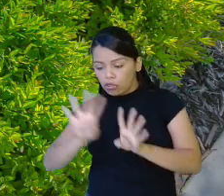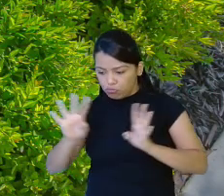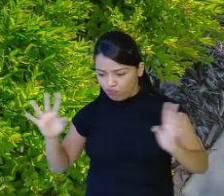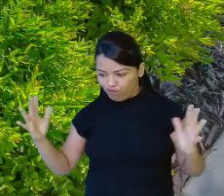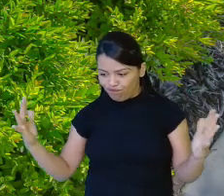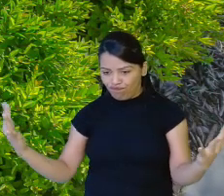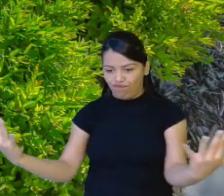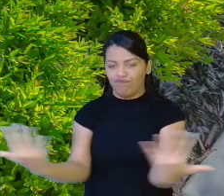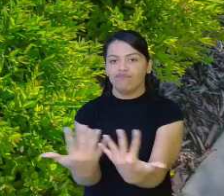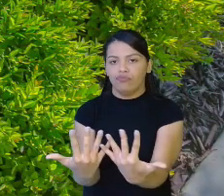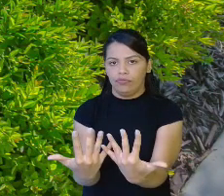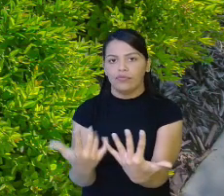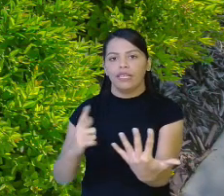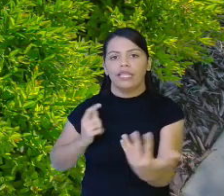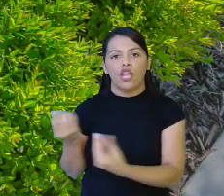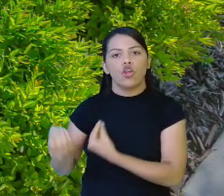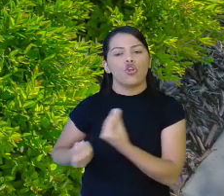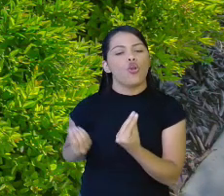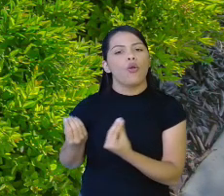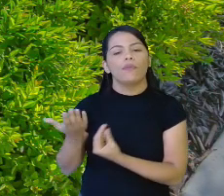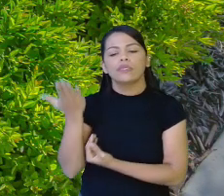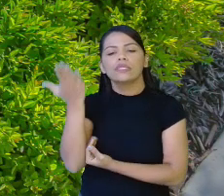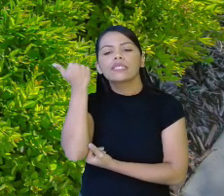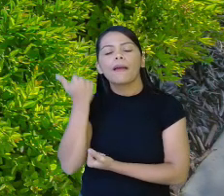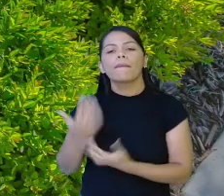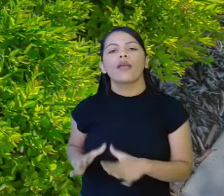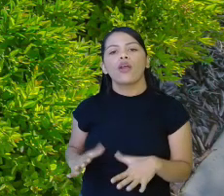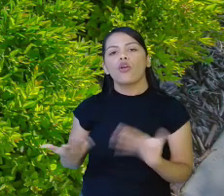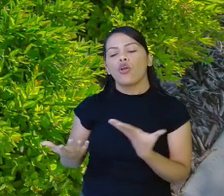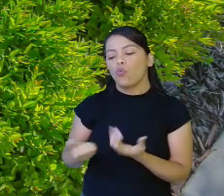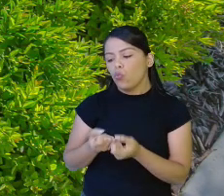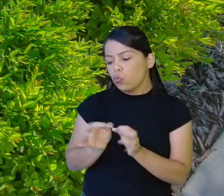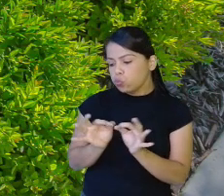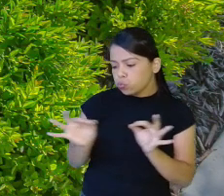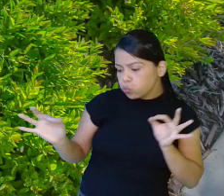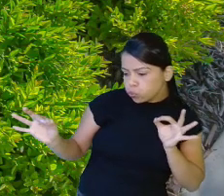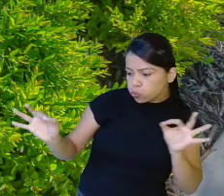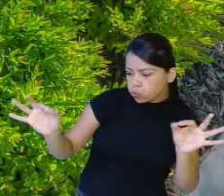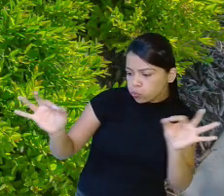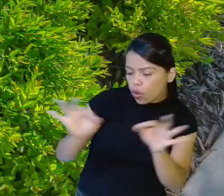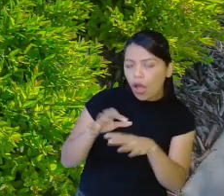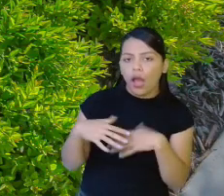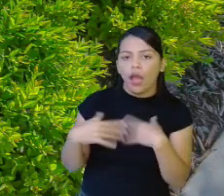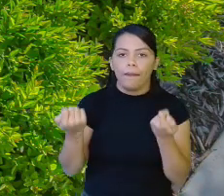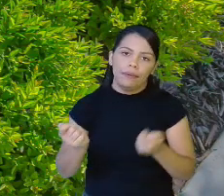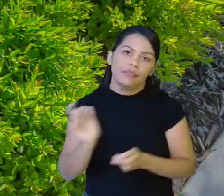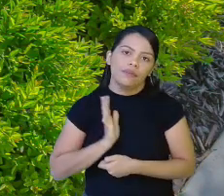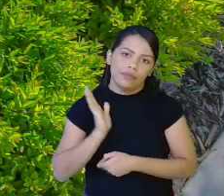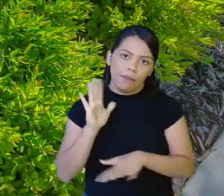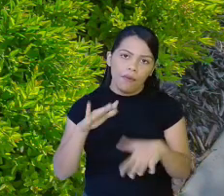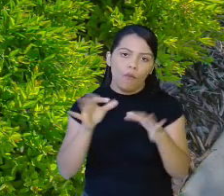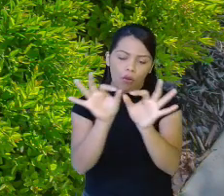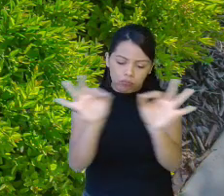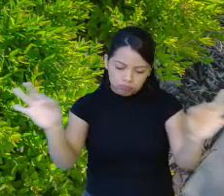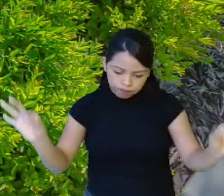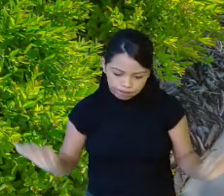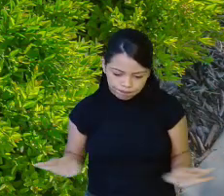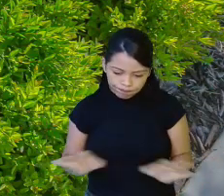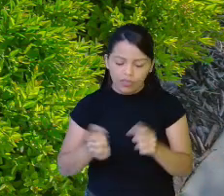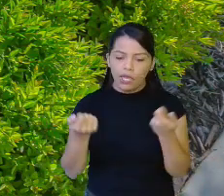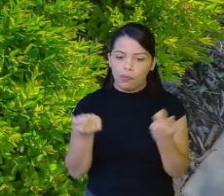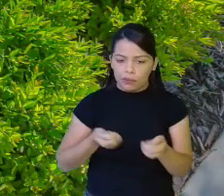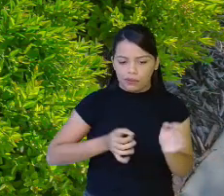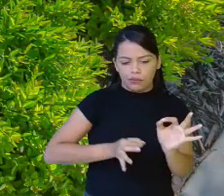determinado terreno, eu só preciso saber o perímetro desse lugar. Eu preciso fazer a medição de onde eu